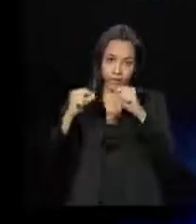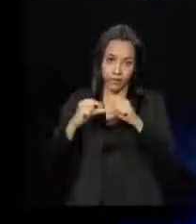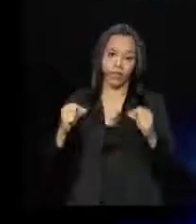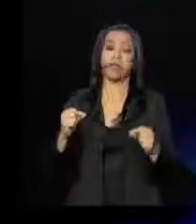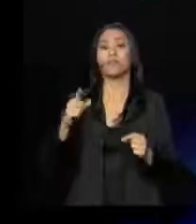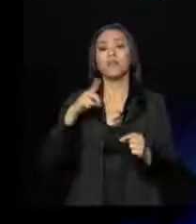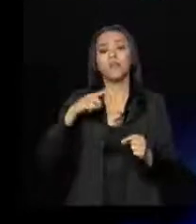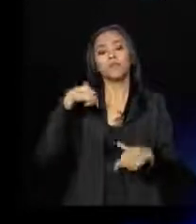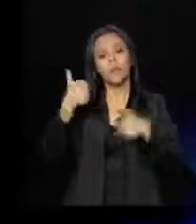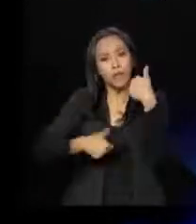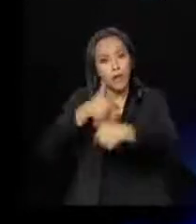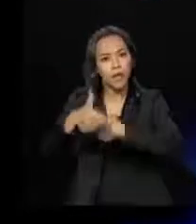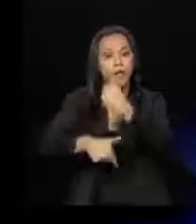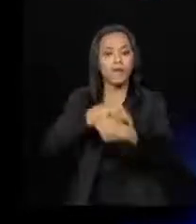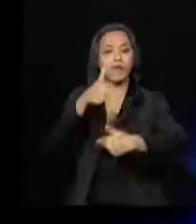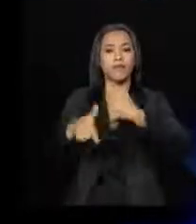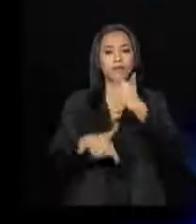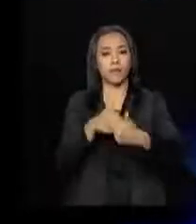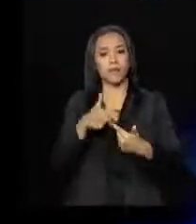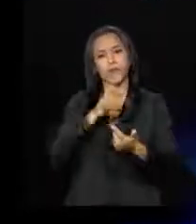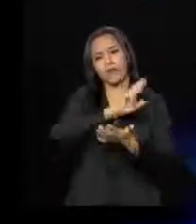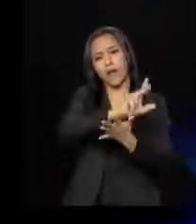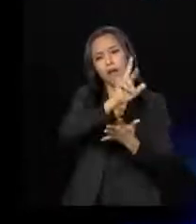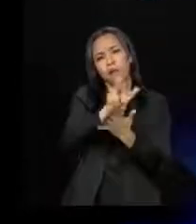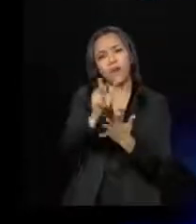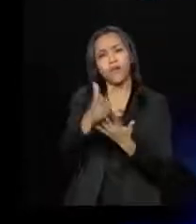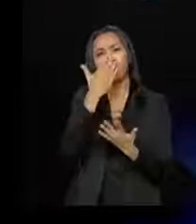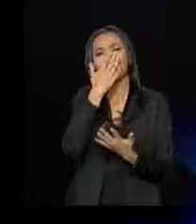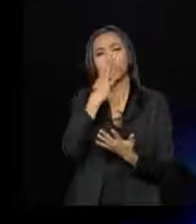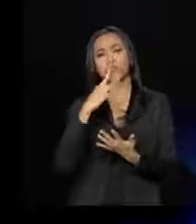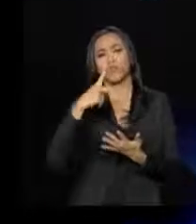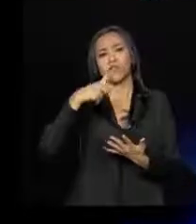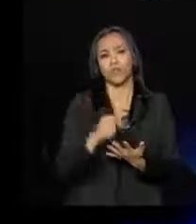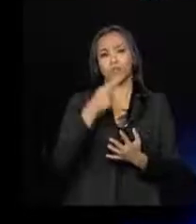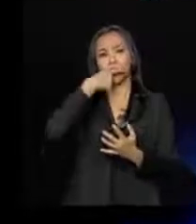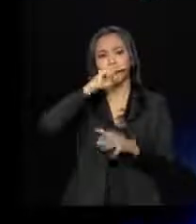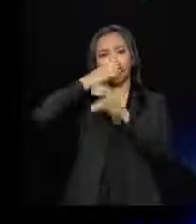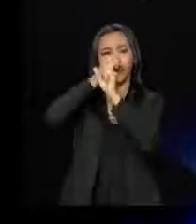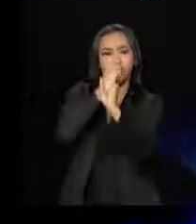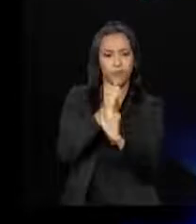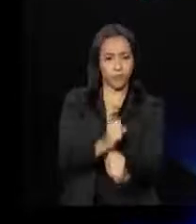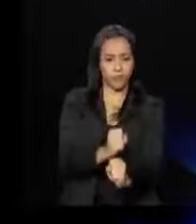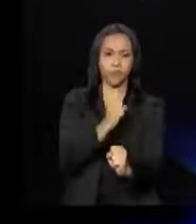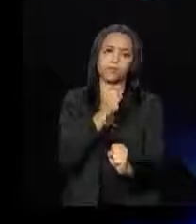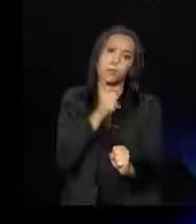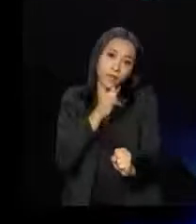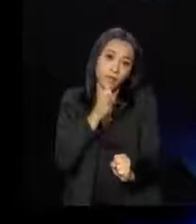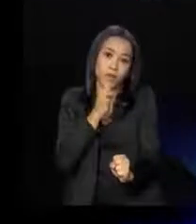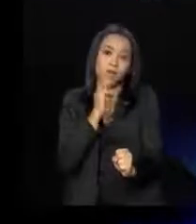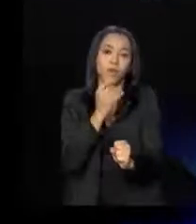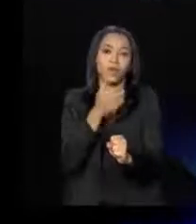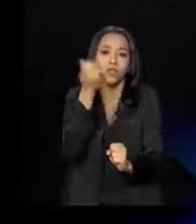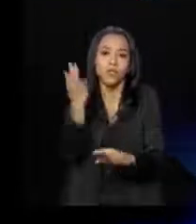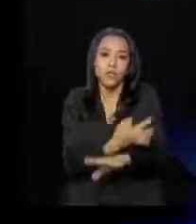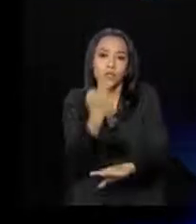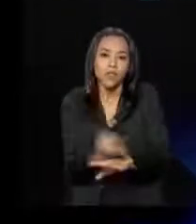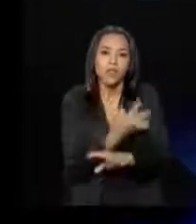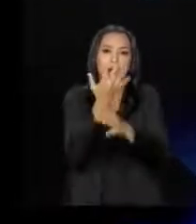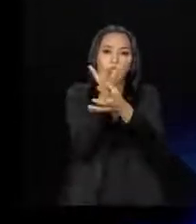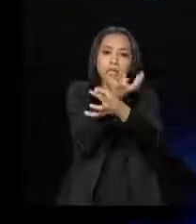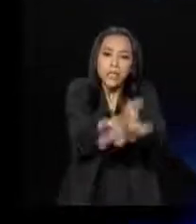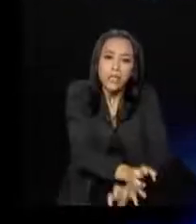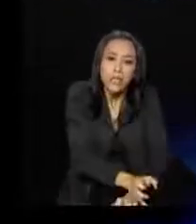inicialmente trabalhado, por exemplo, no desenvolvimento de variedades de cana-de-açúcar mais tolerantes, por exemplo, à seca ou tolerantes